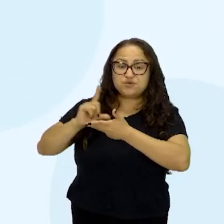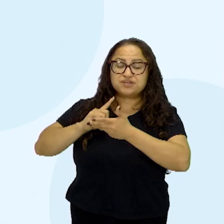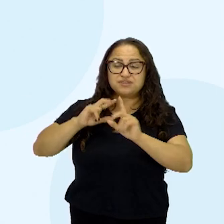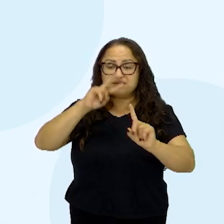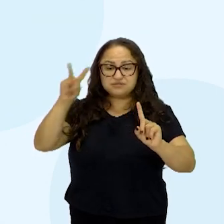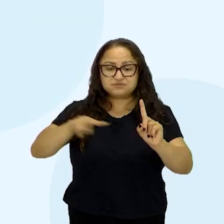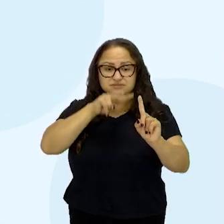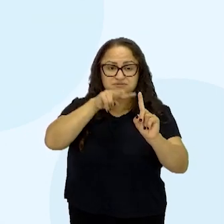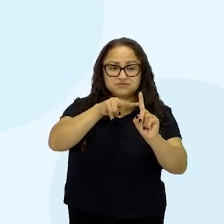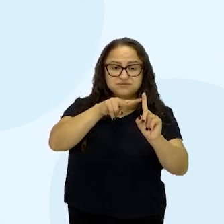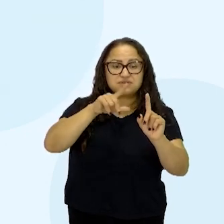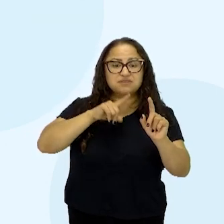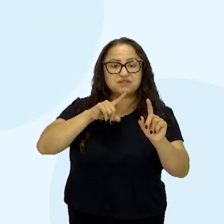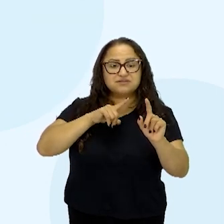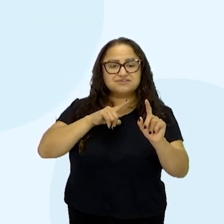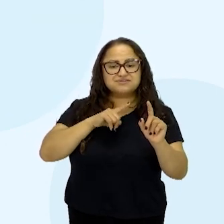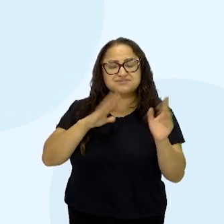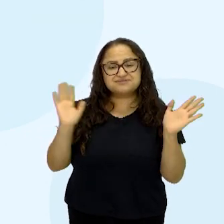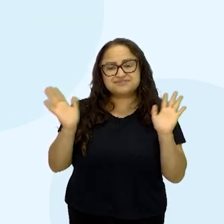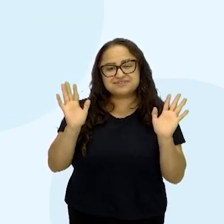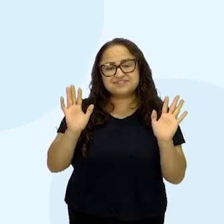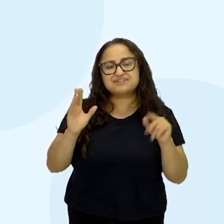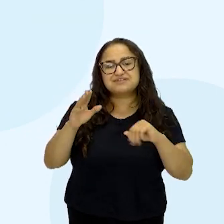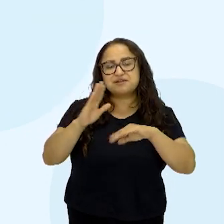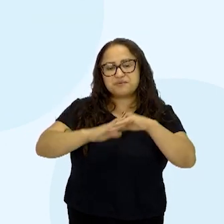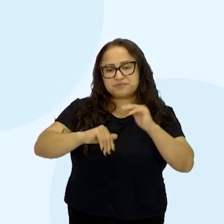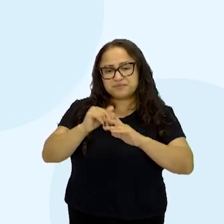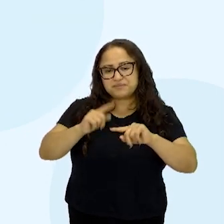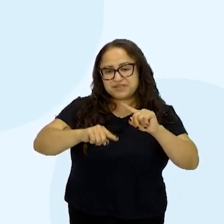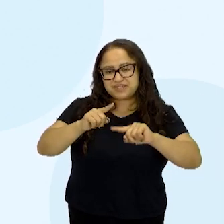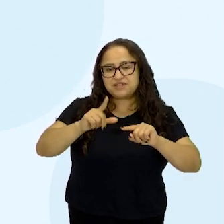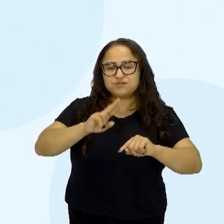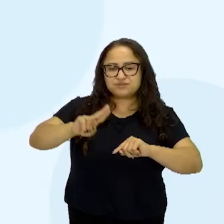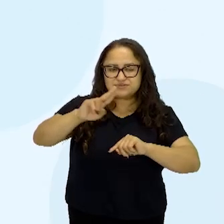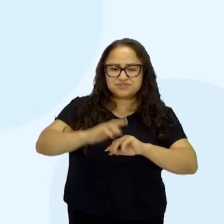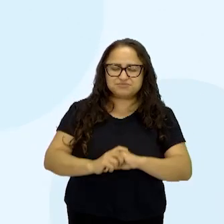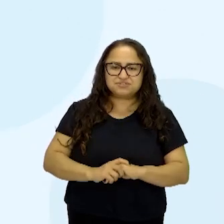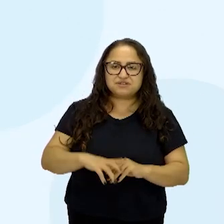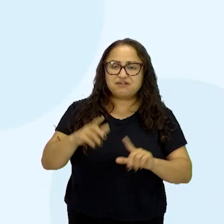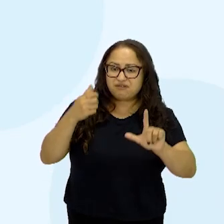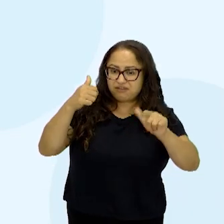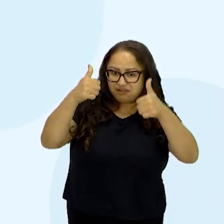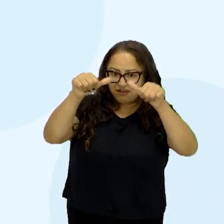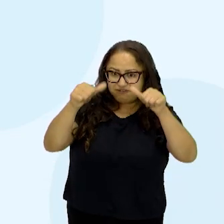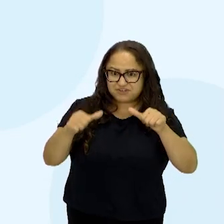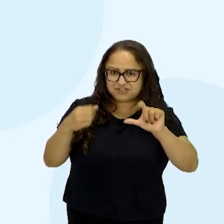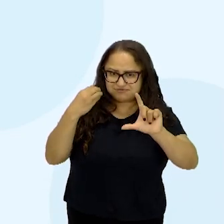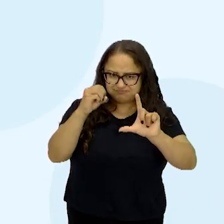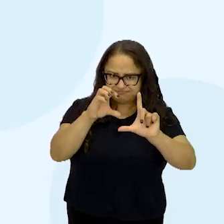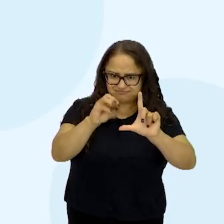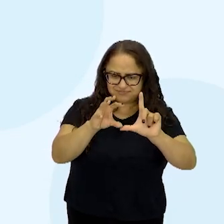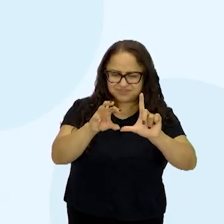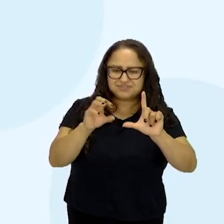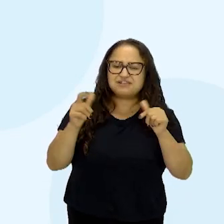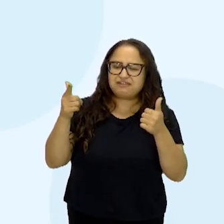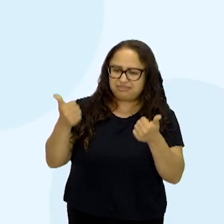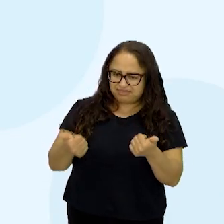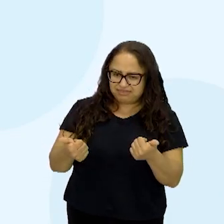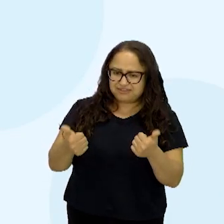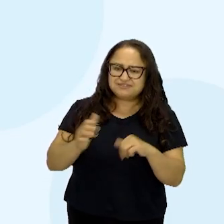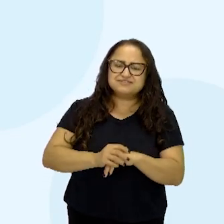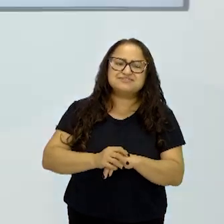e characteristics e o material que usamos foi esse. Não se esqueçam de avaliar a nossa aula, QR Code está